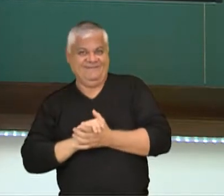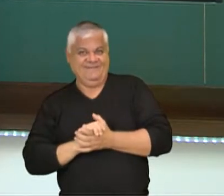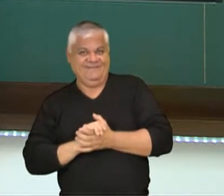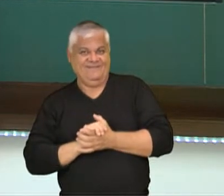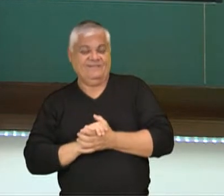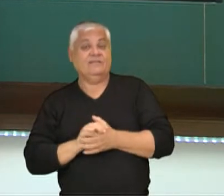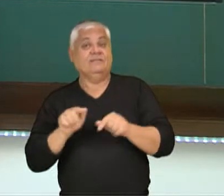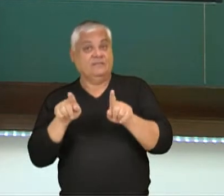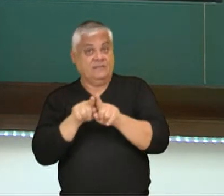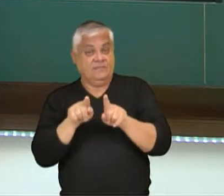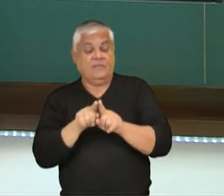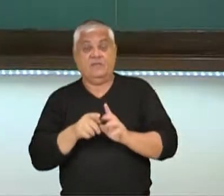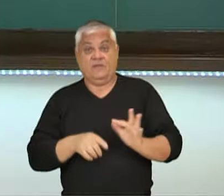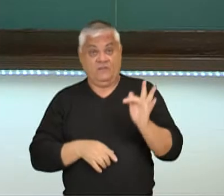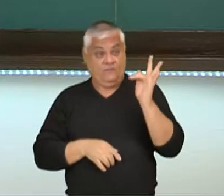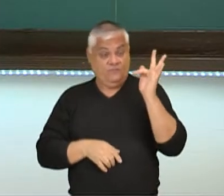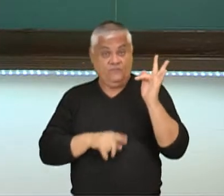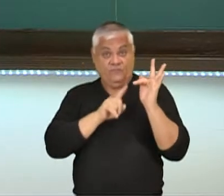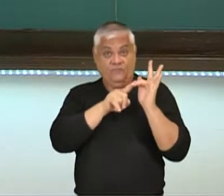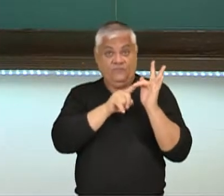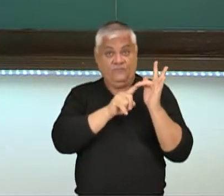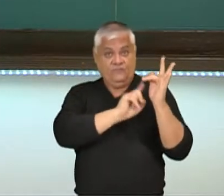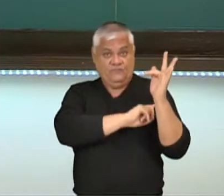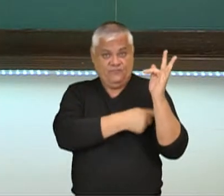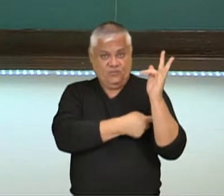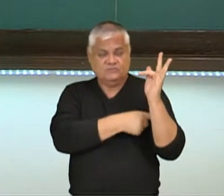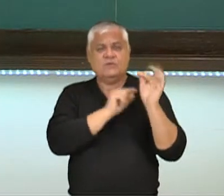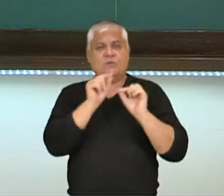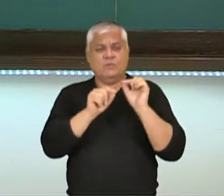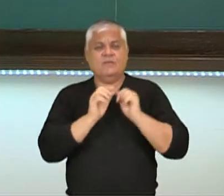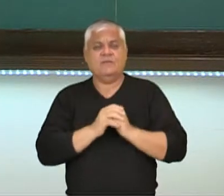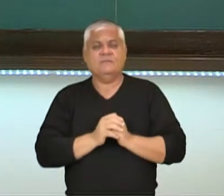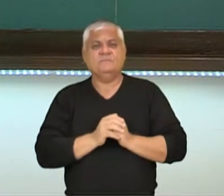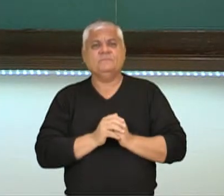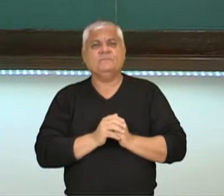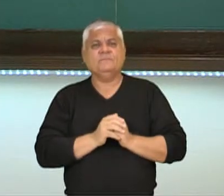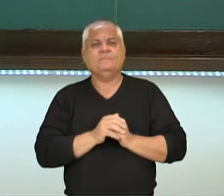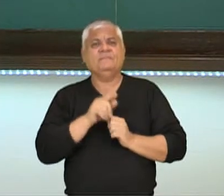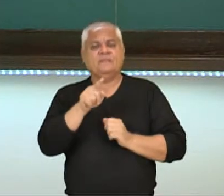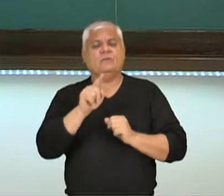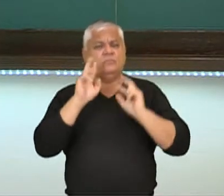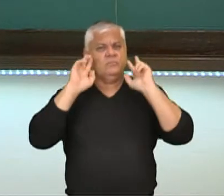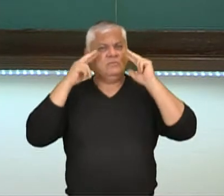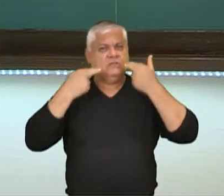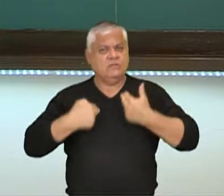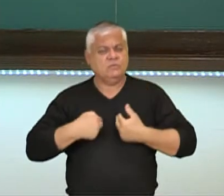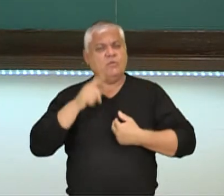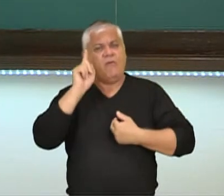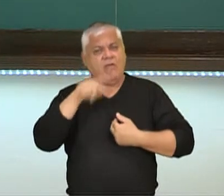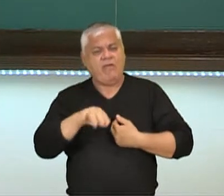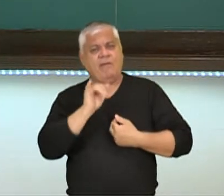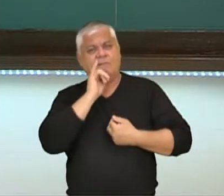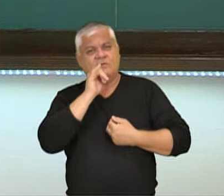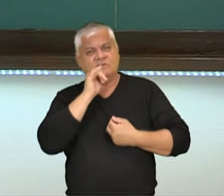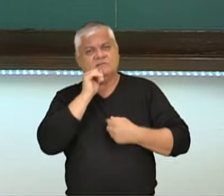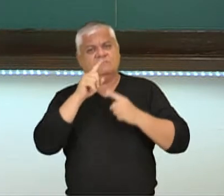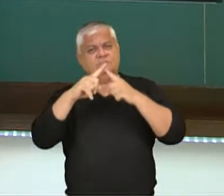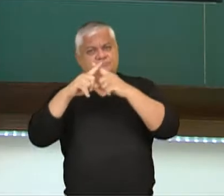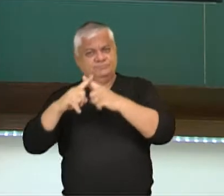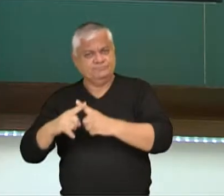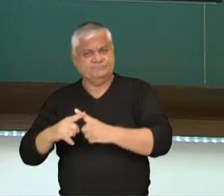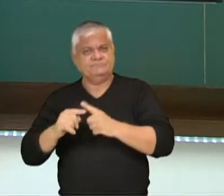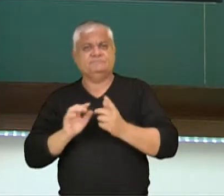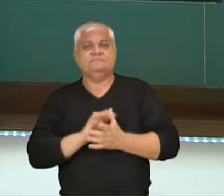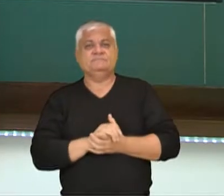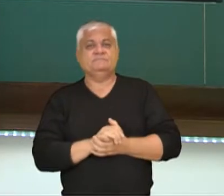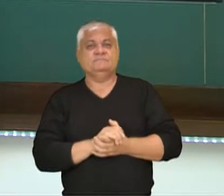claro, a força, o grande cientista Newton, ele foi homenageado. Então, o Newton é a unidade de medida da força. Vale